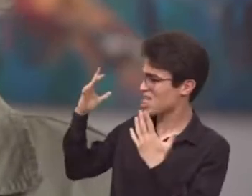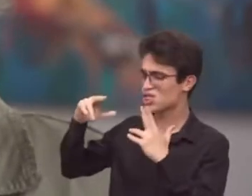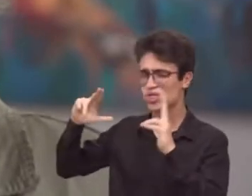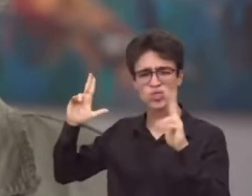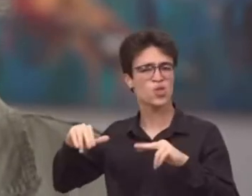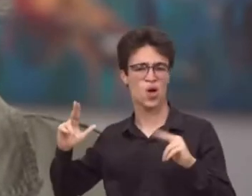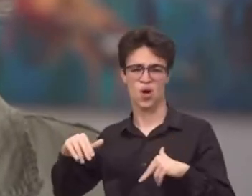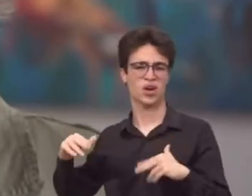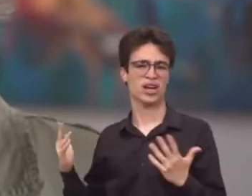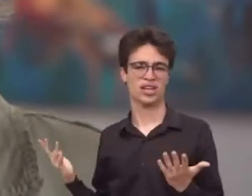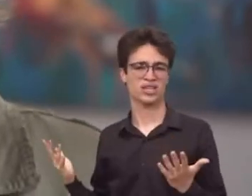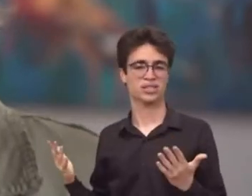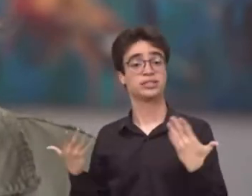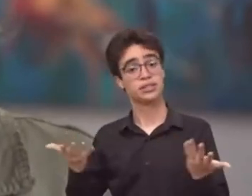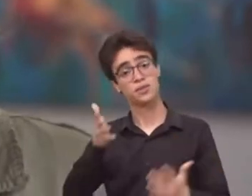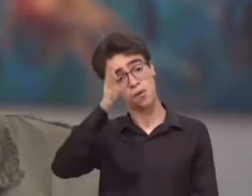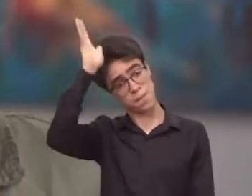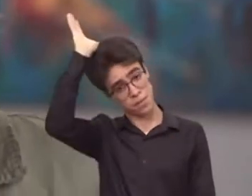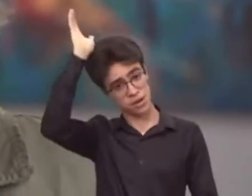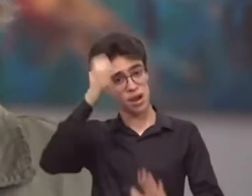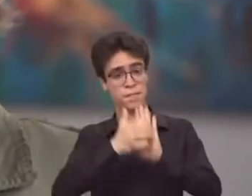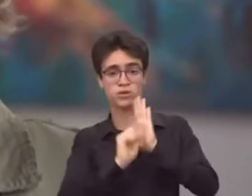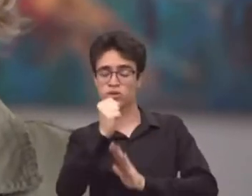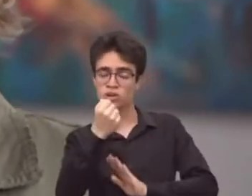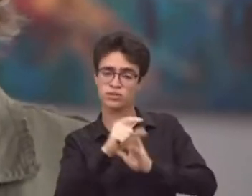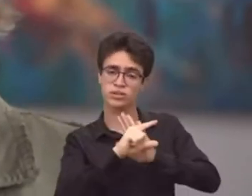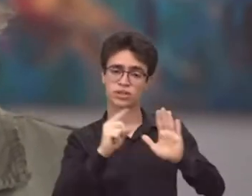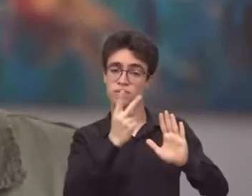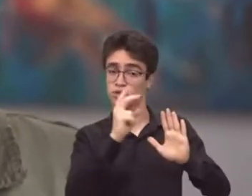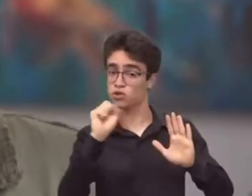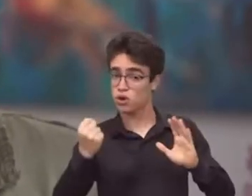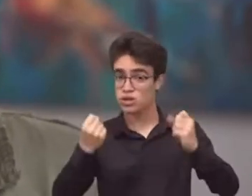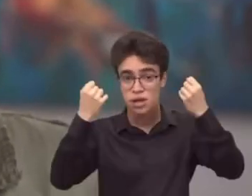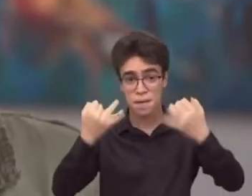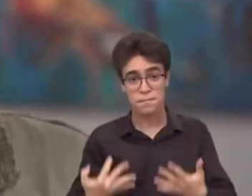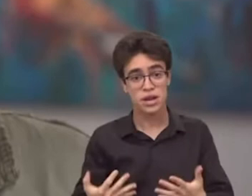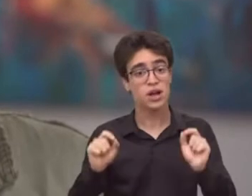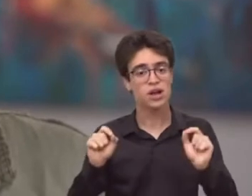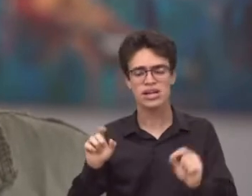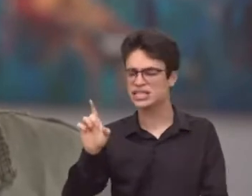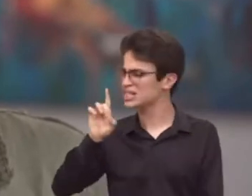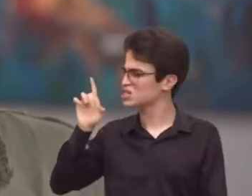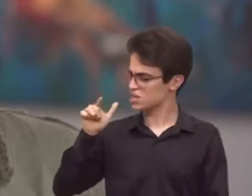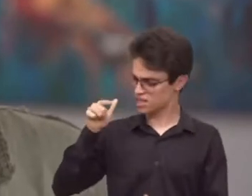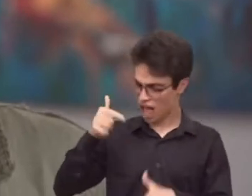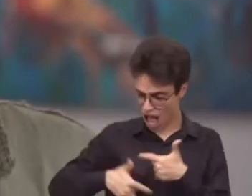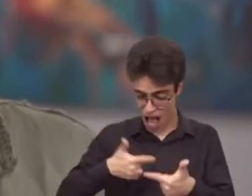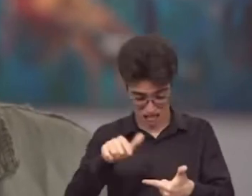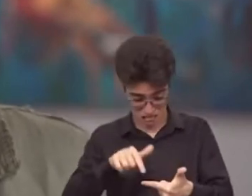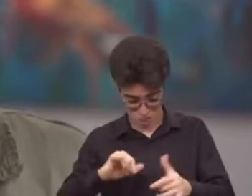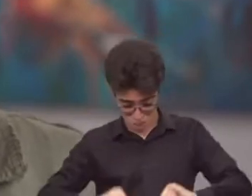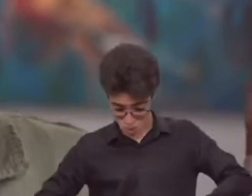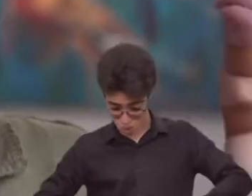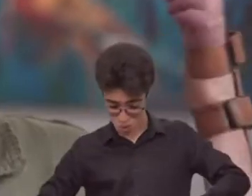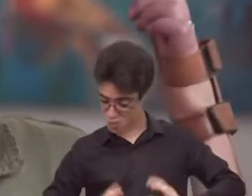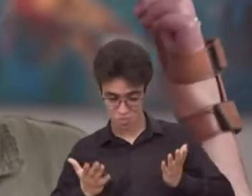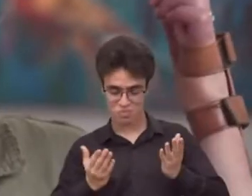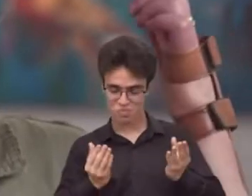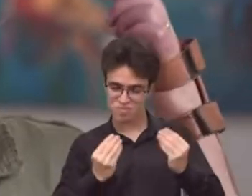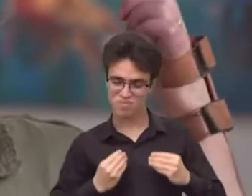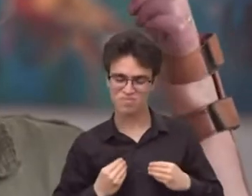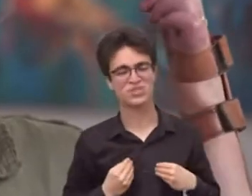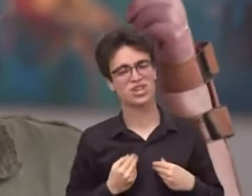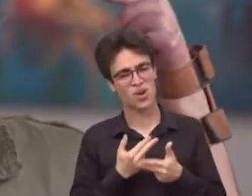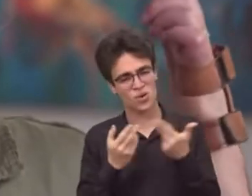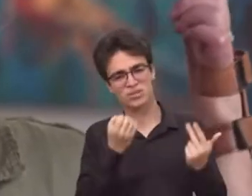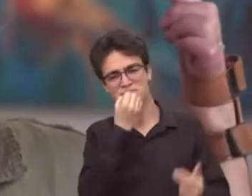na verdade Romanos 8:28 diz que ele está trabalhando através delas para o nosso bem e